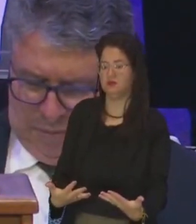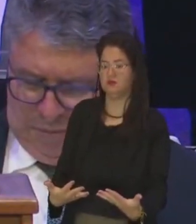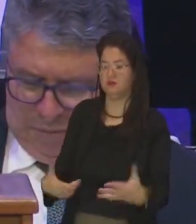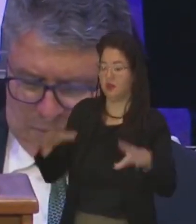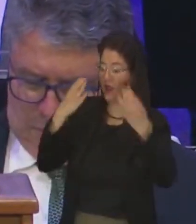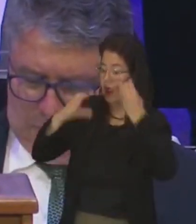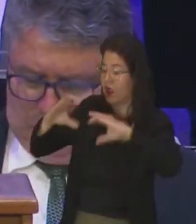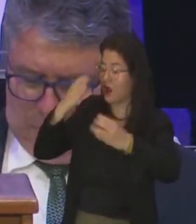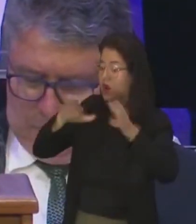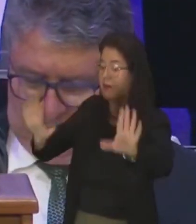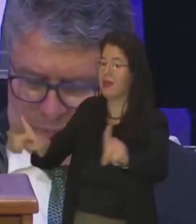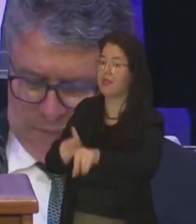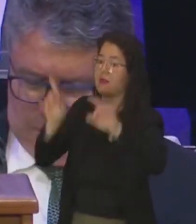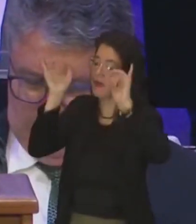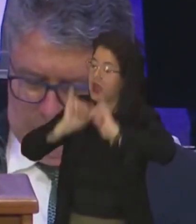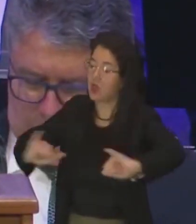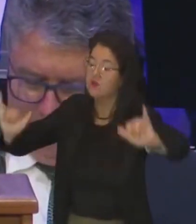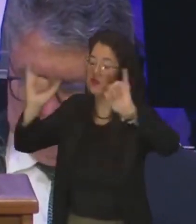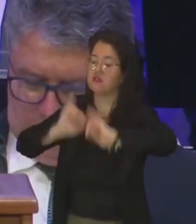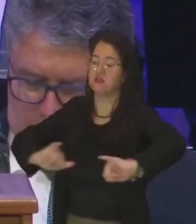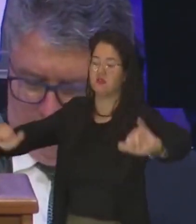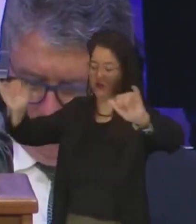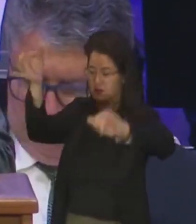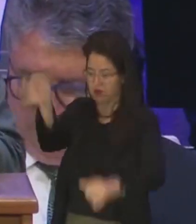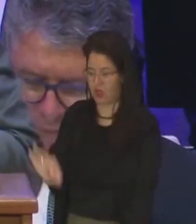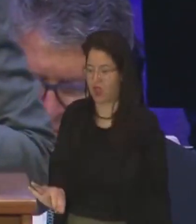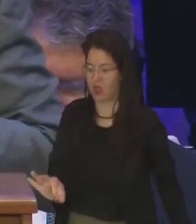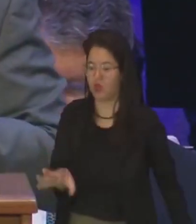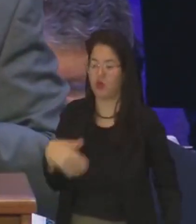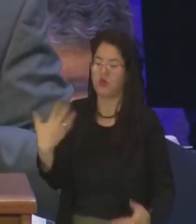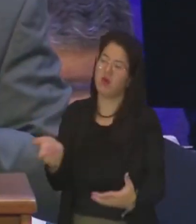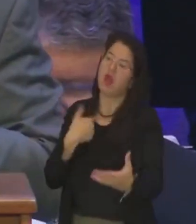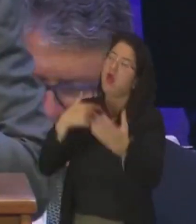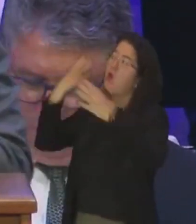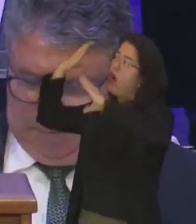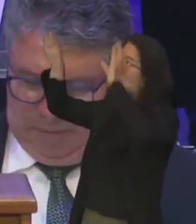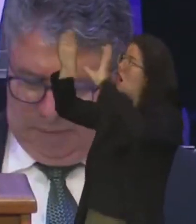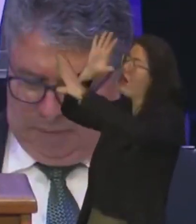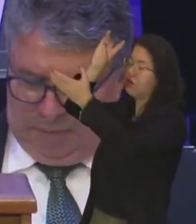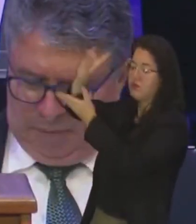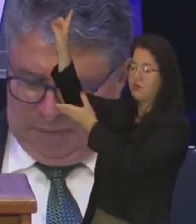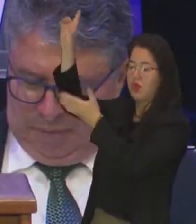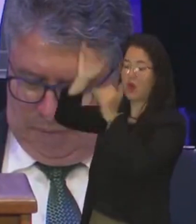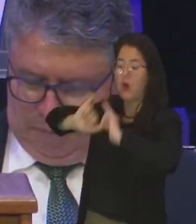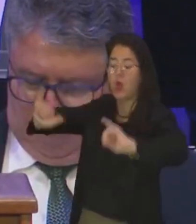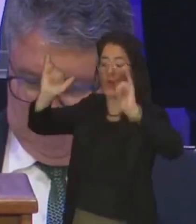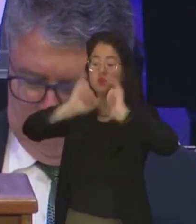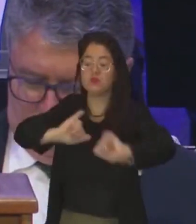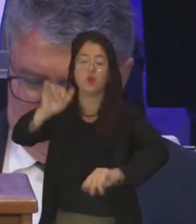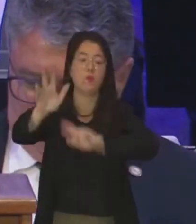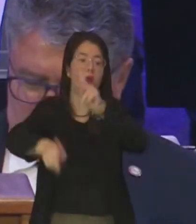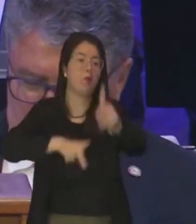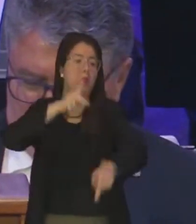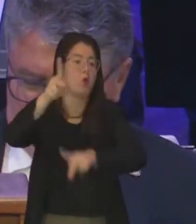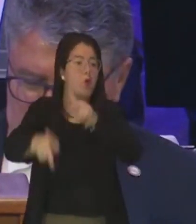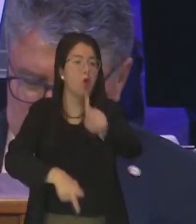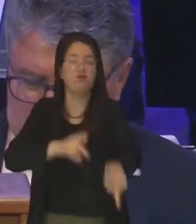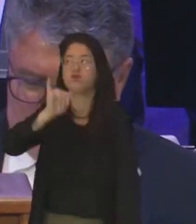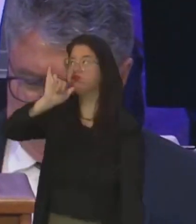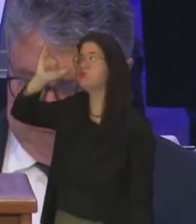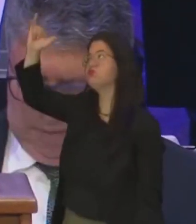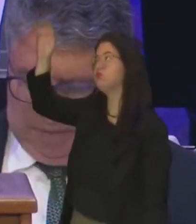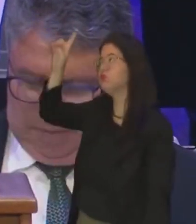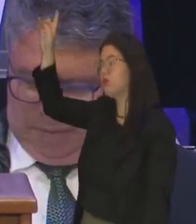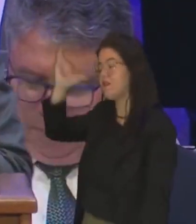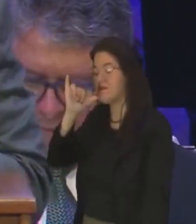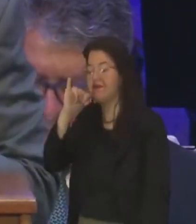cante, mas também anuncie, proclame, certo? Então, eu canto para Deus, eu anuncio para as pessoas. Fale para Deus, mas